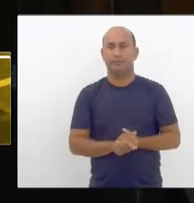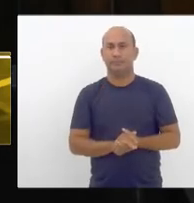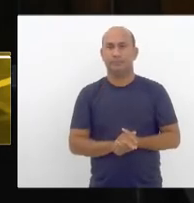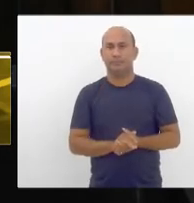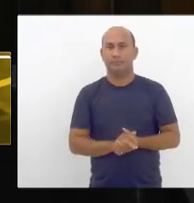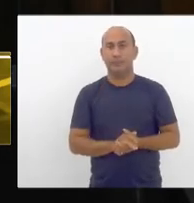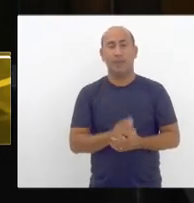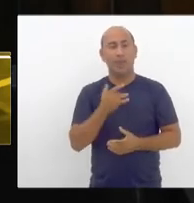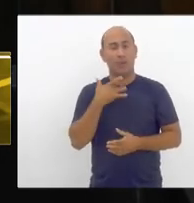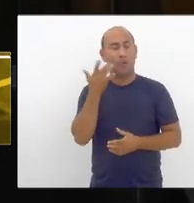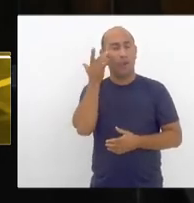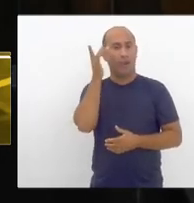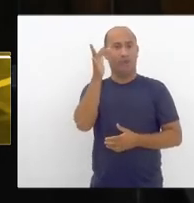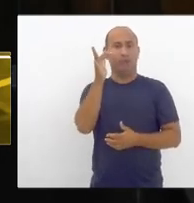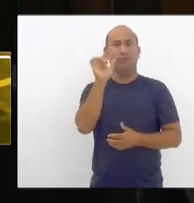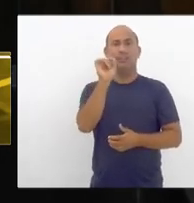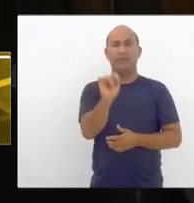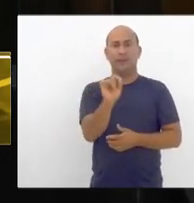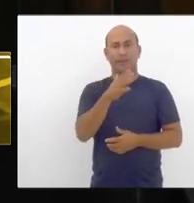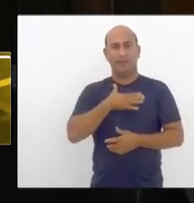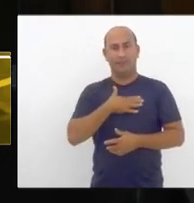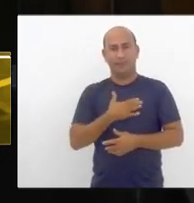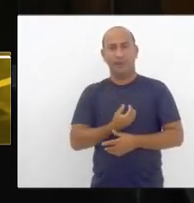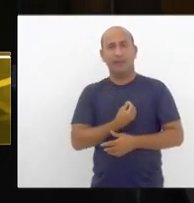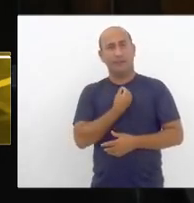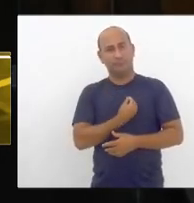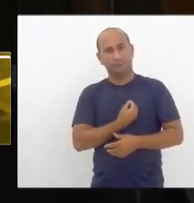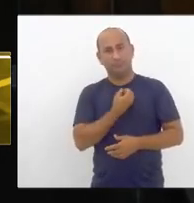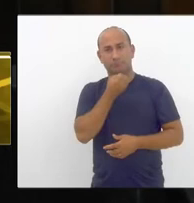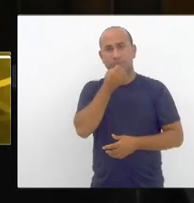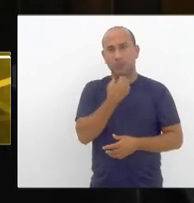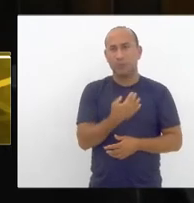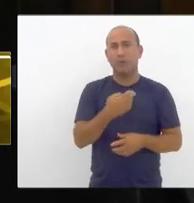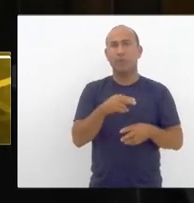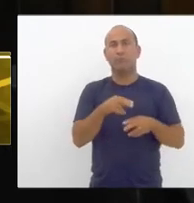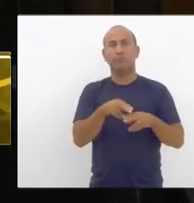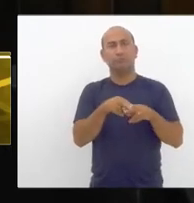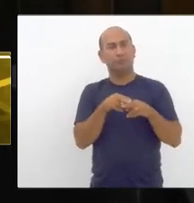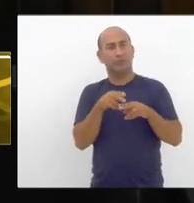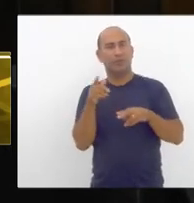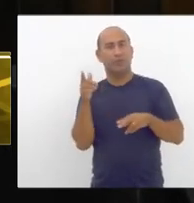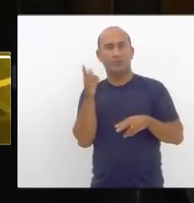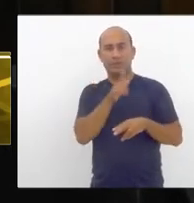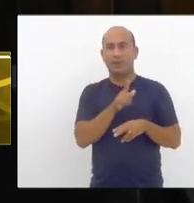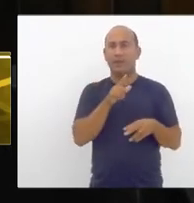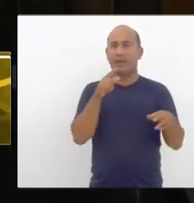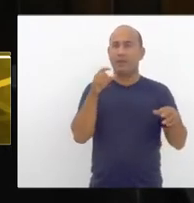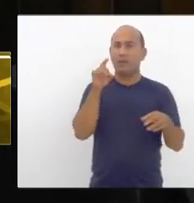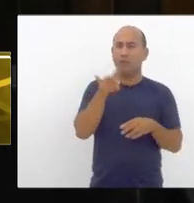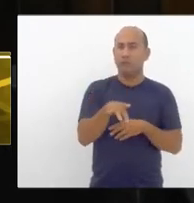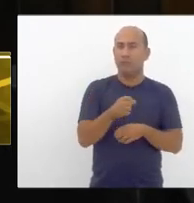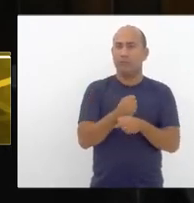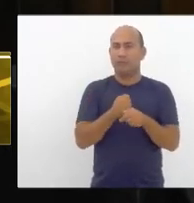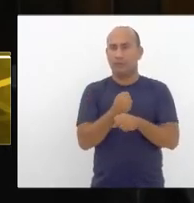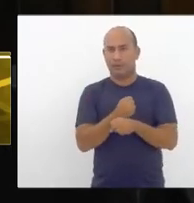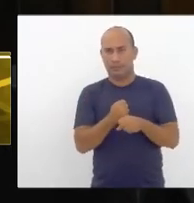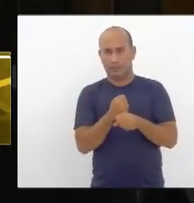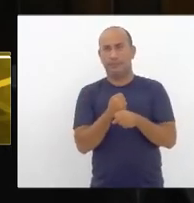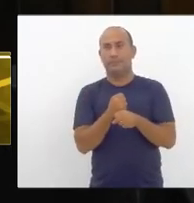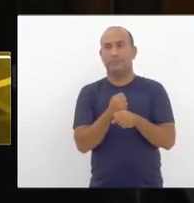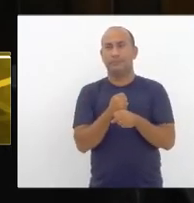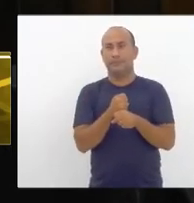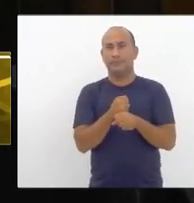eu acho que esse para mim foi menor recompensa que eu posso ter tido nesses últimos anos porque esses amigos além